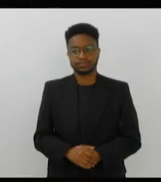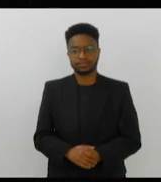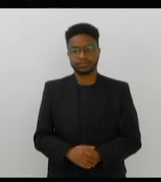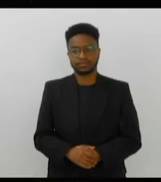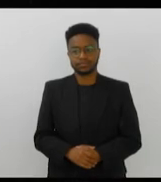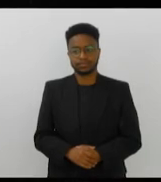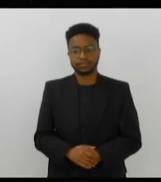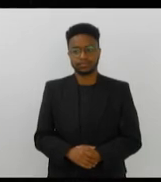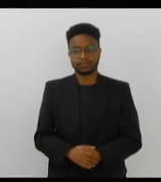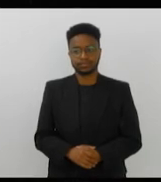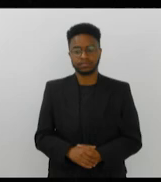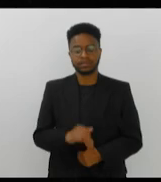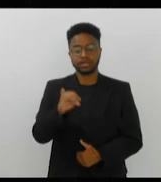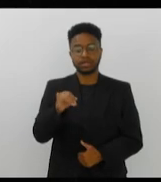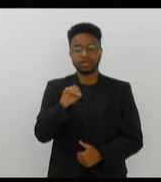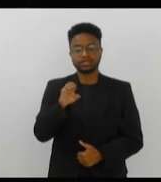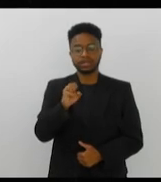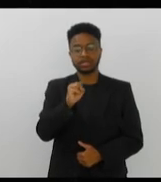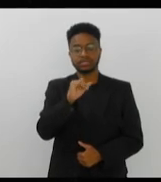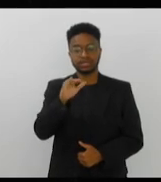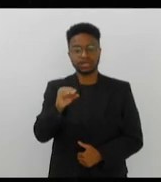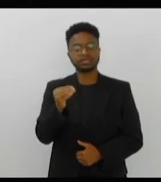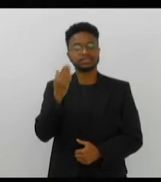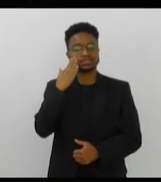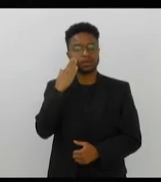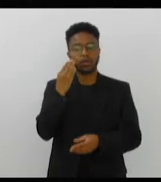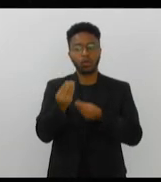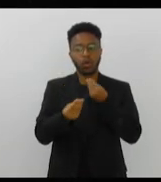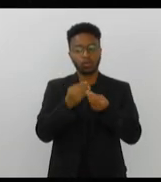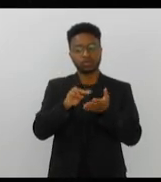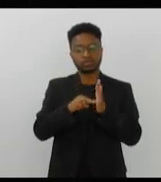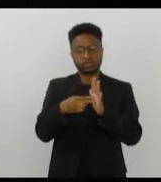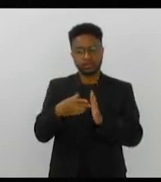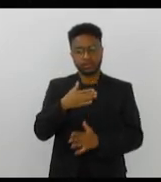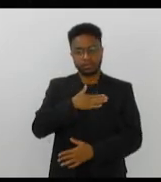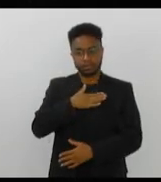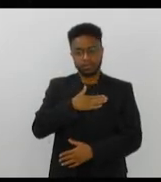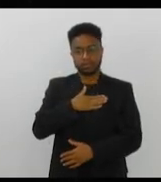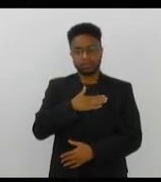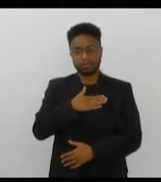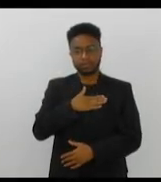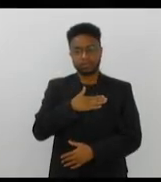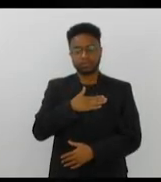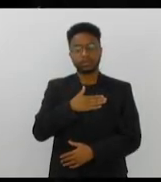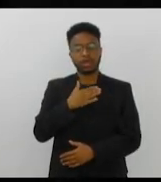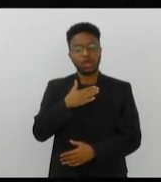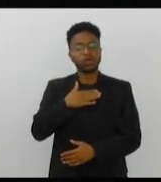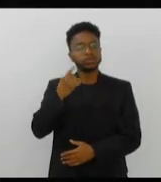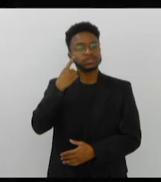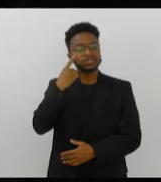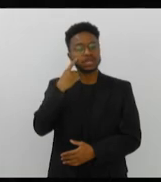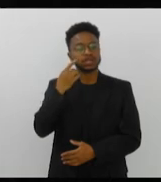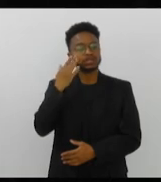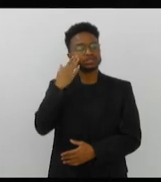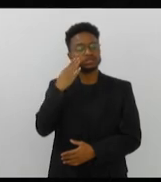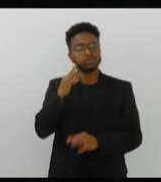Jéssica, tu sabe quanto isso significa para mim. Eu sei que nem todos, mãe, conhecem a minha